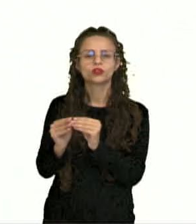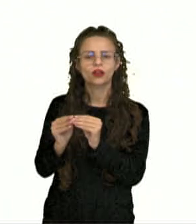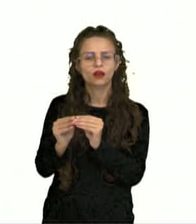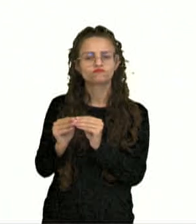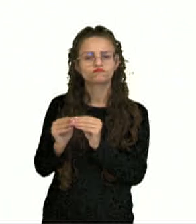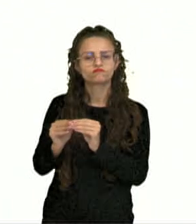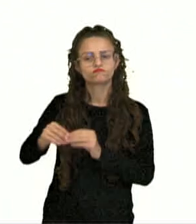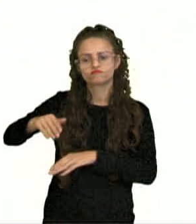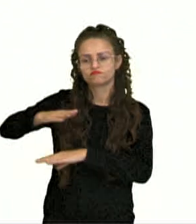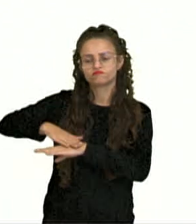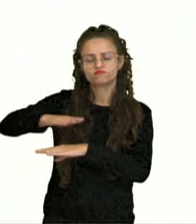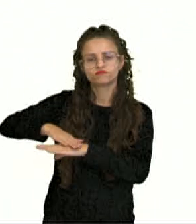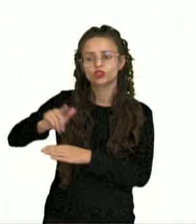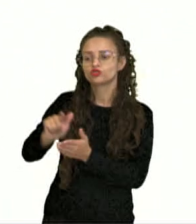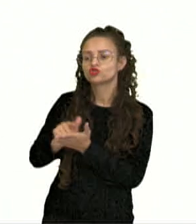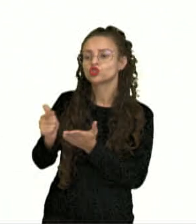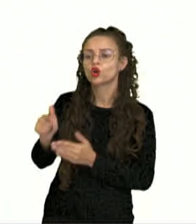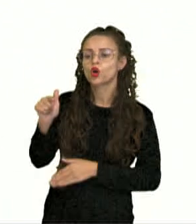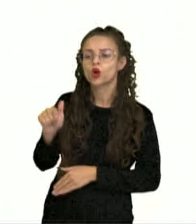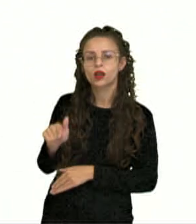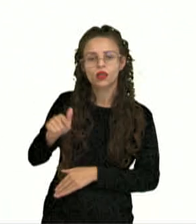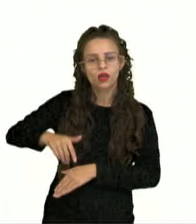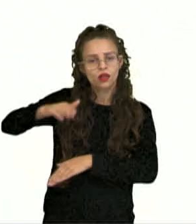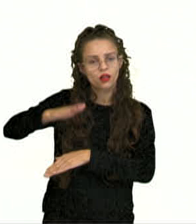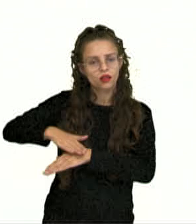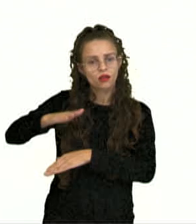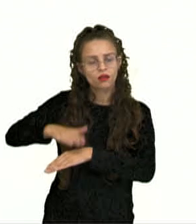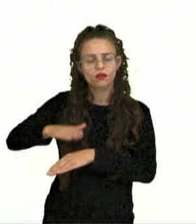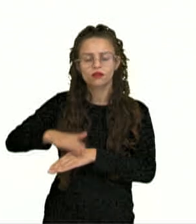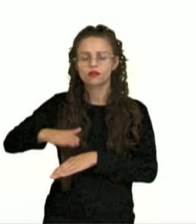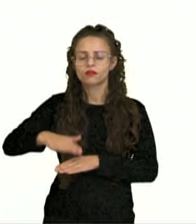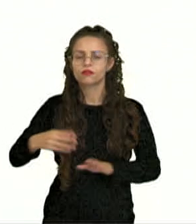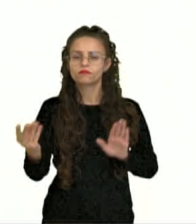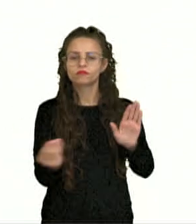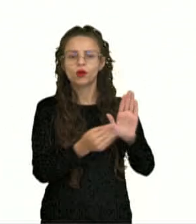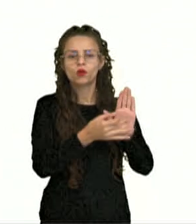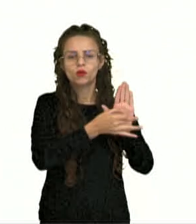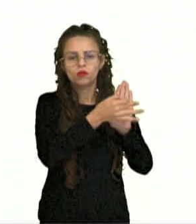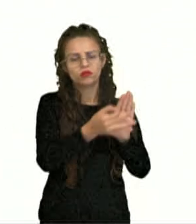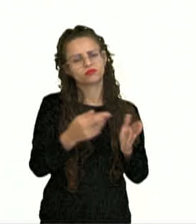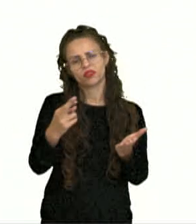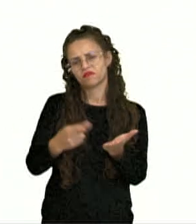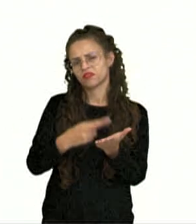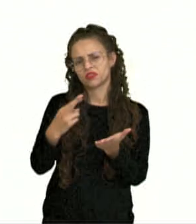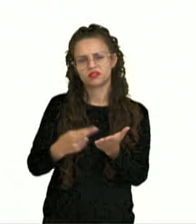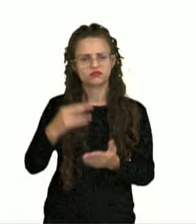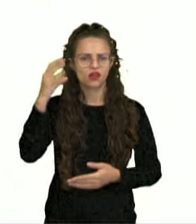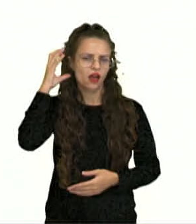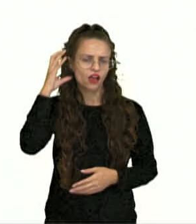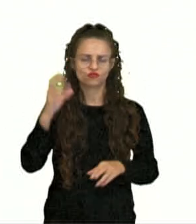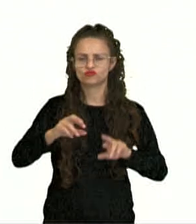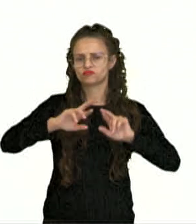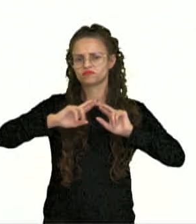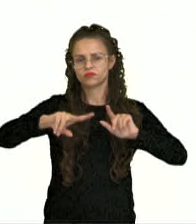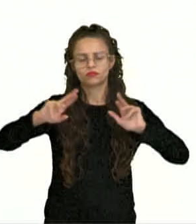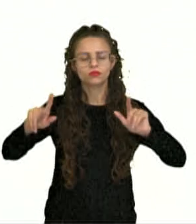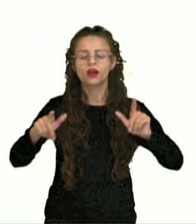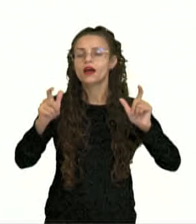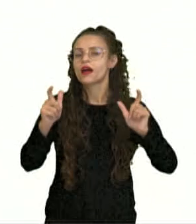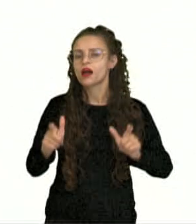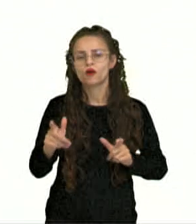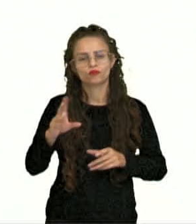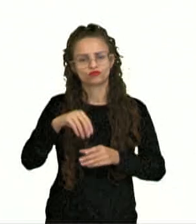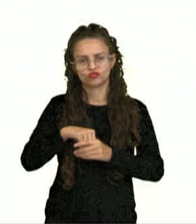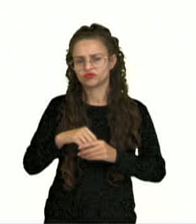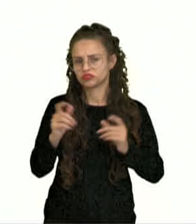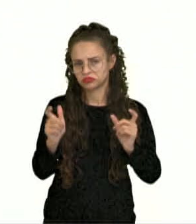de comunicação. Que meio? Pode ser o jornal, a revista, a rádio, etc., onde ele estiver